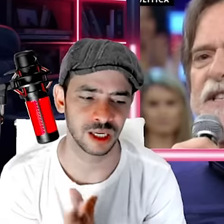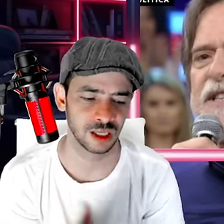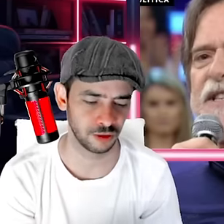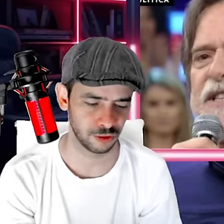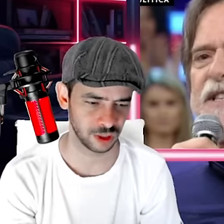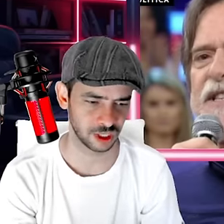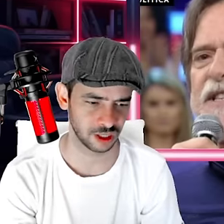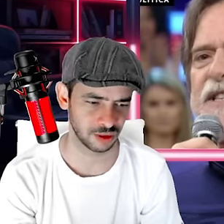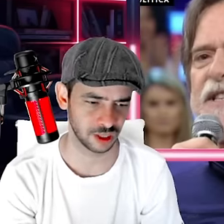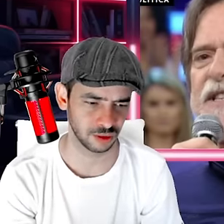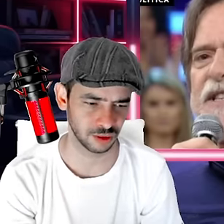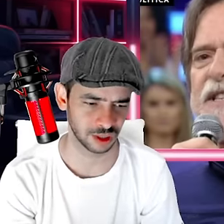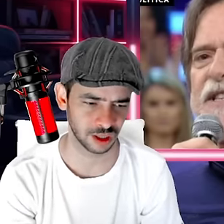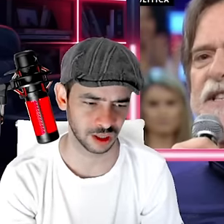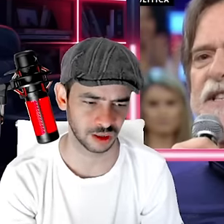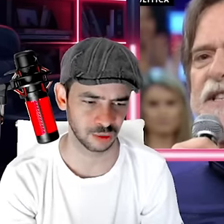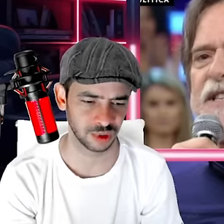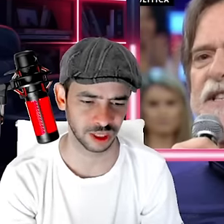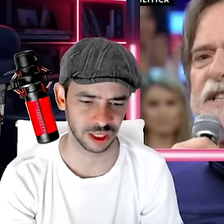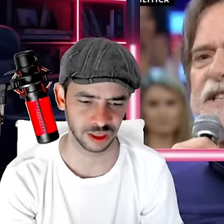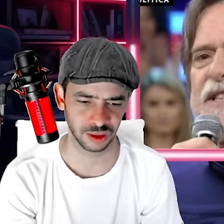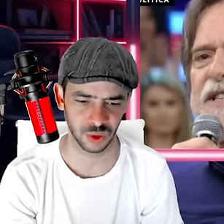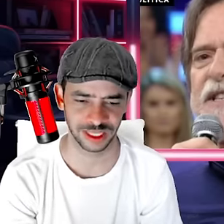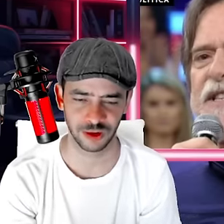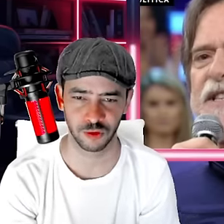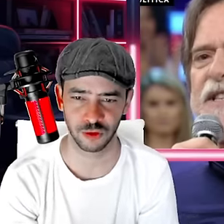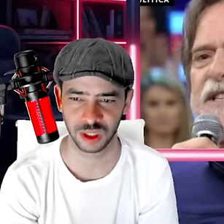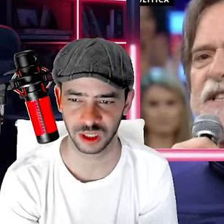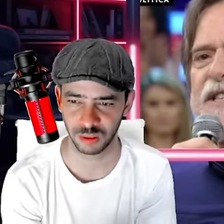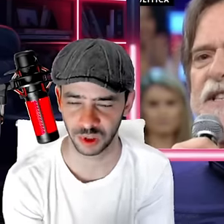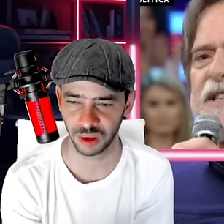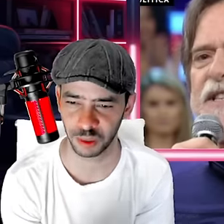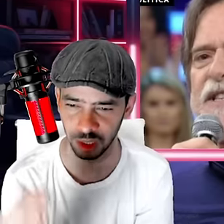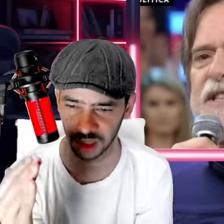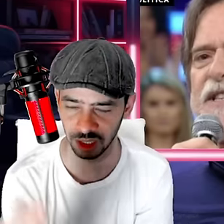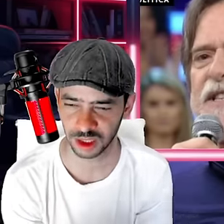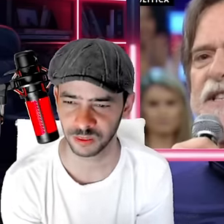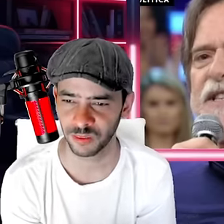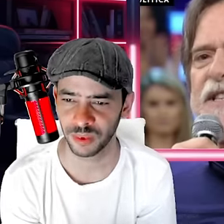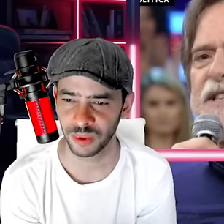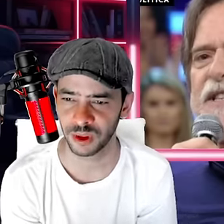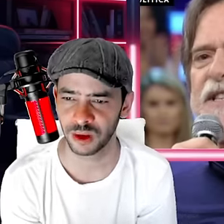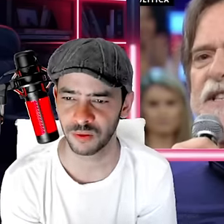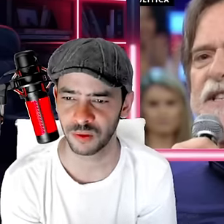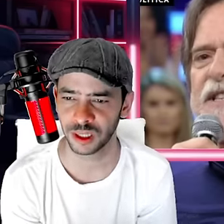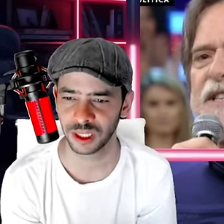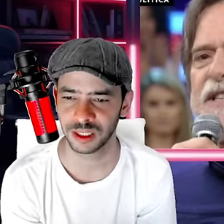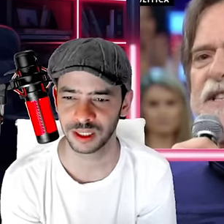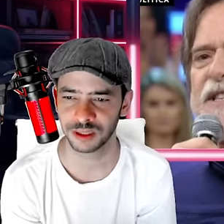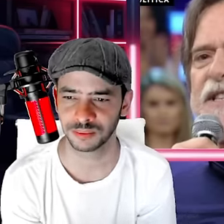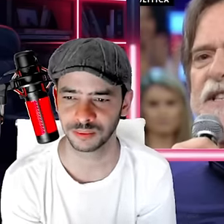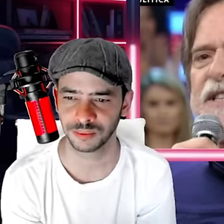se ainda não for inscrito aqui no nosso canal e puder tá dando essa força essa moral aí pra gente eu vou agradecer